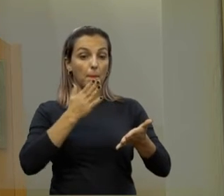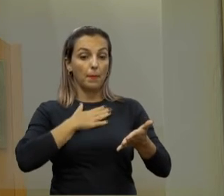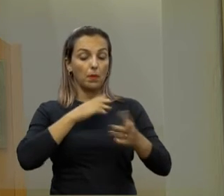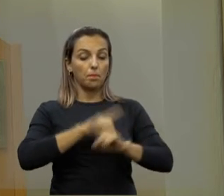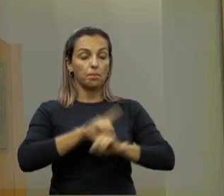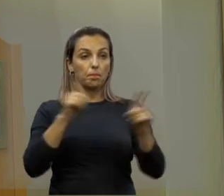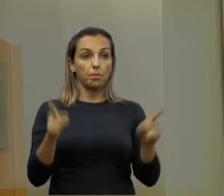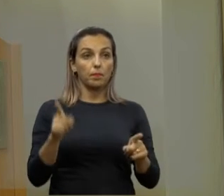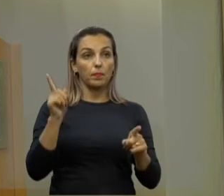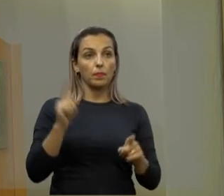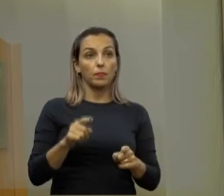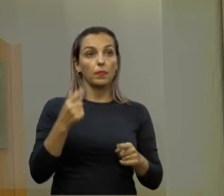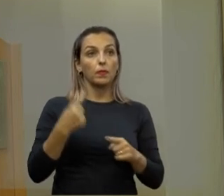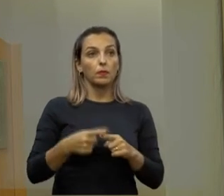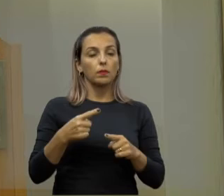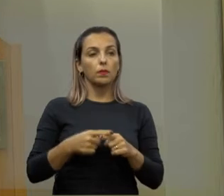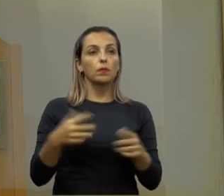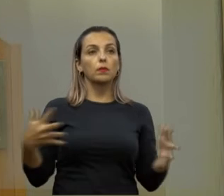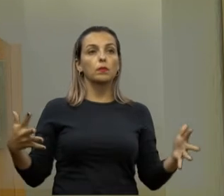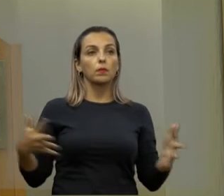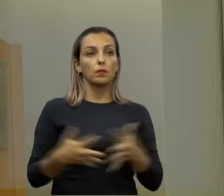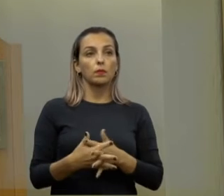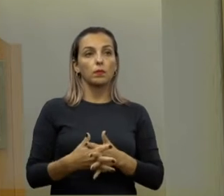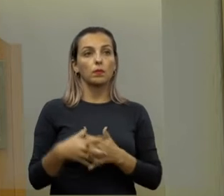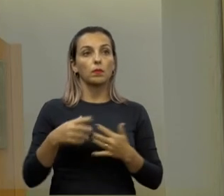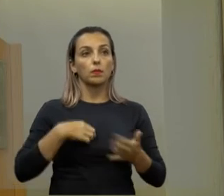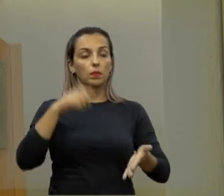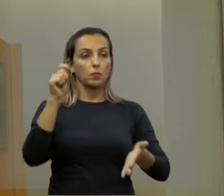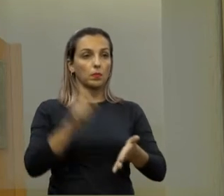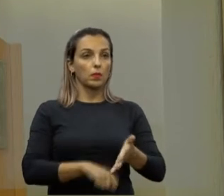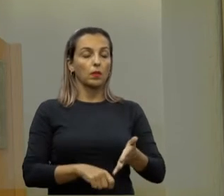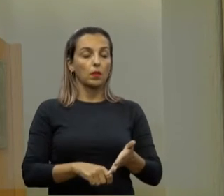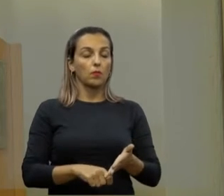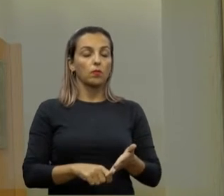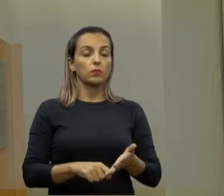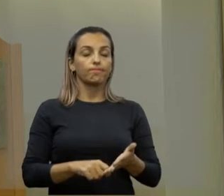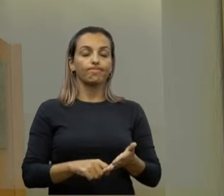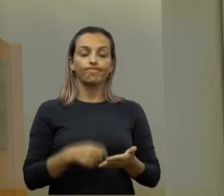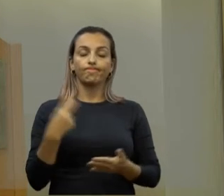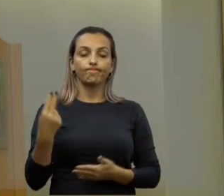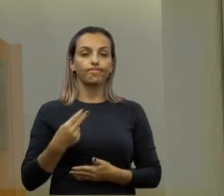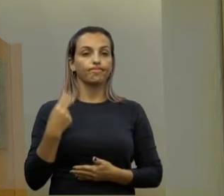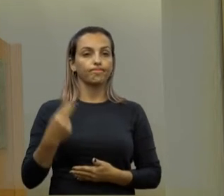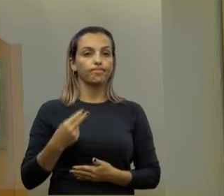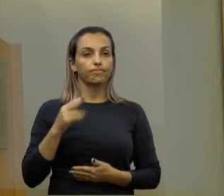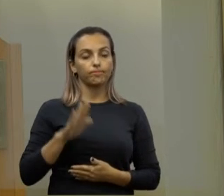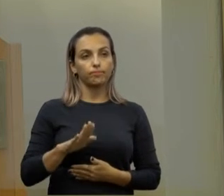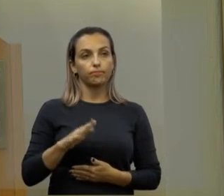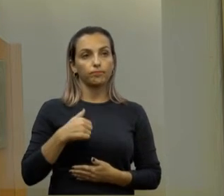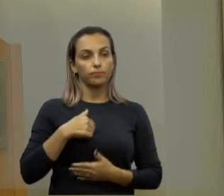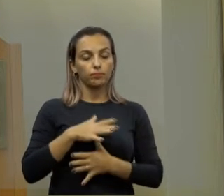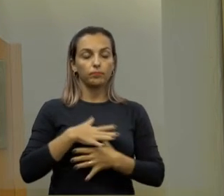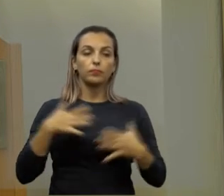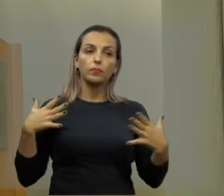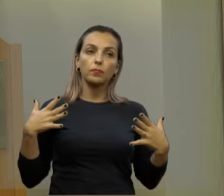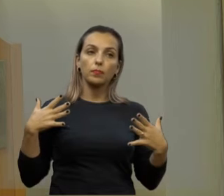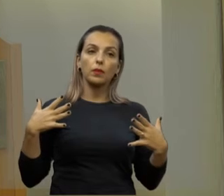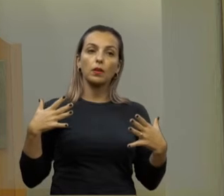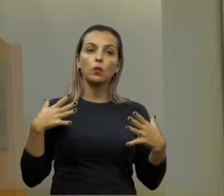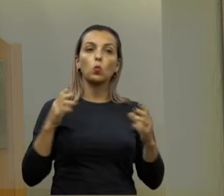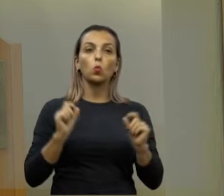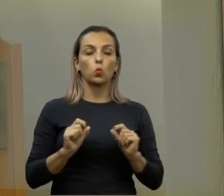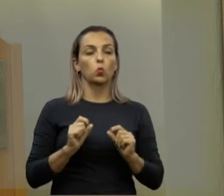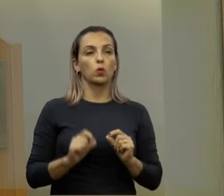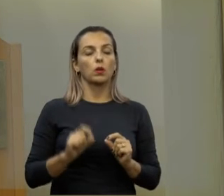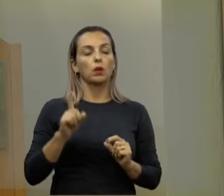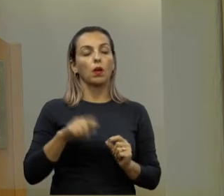Vira e Mexe ele dá uns pane comigo Não deixa eu me inscrever nos negócios mas quero dizer da alegria que é